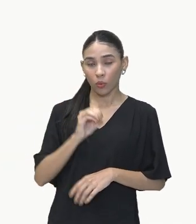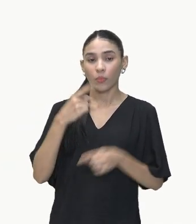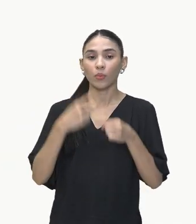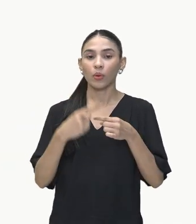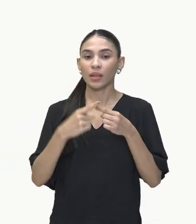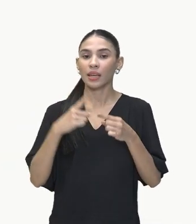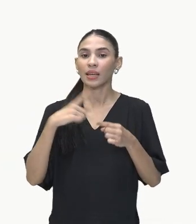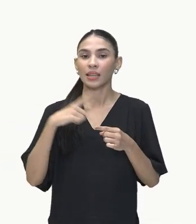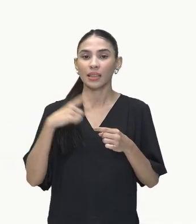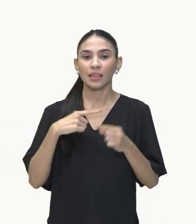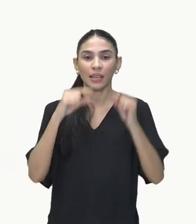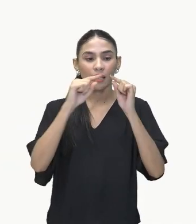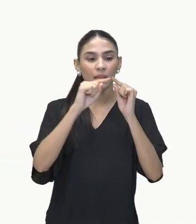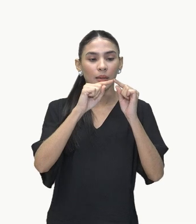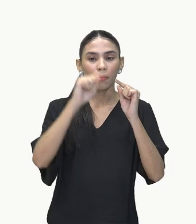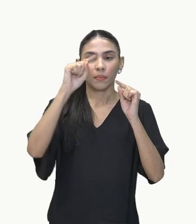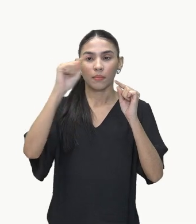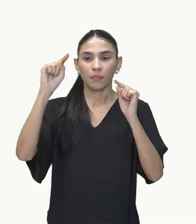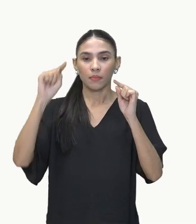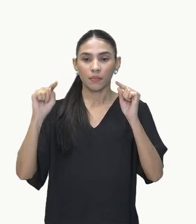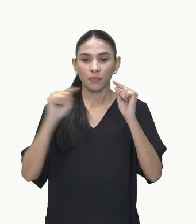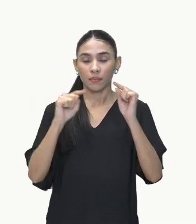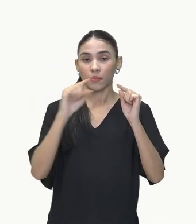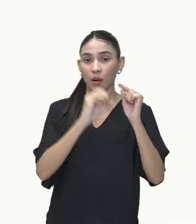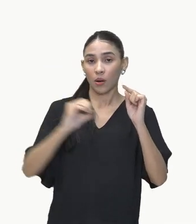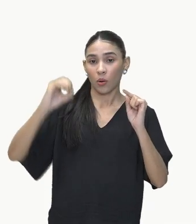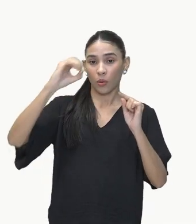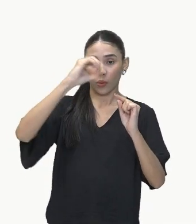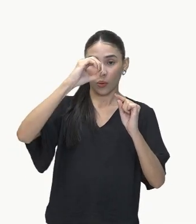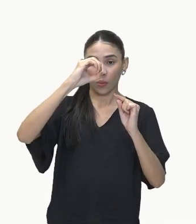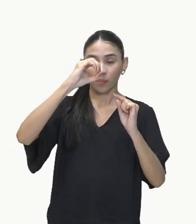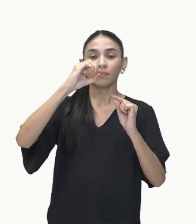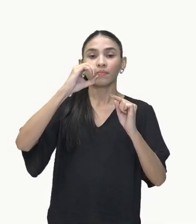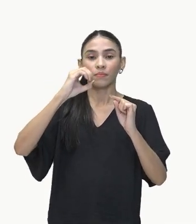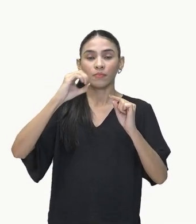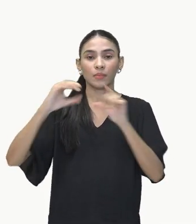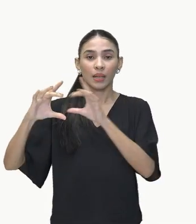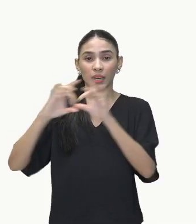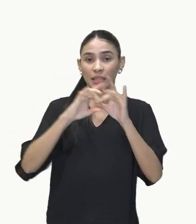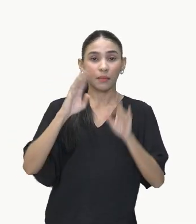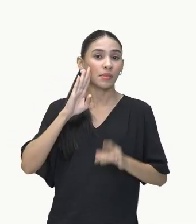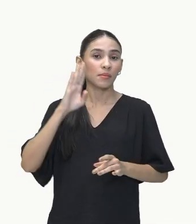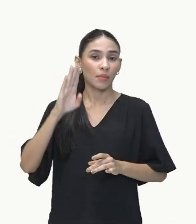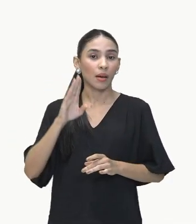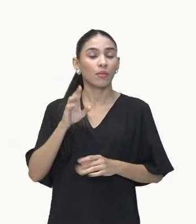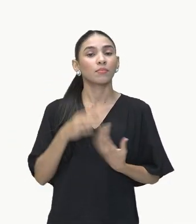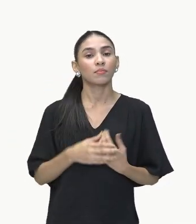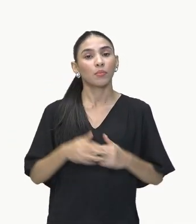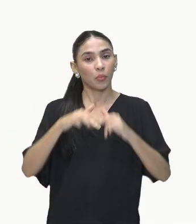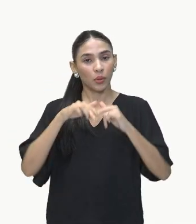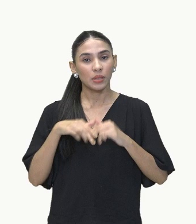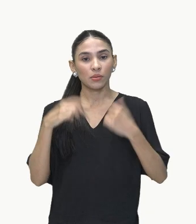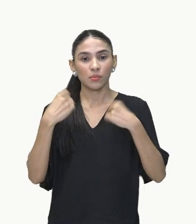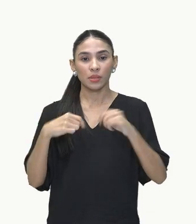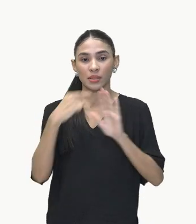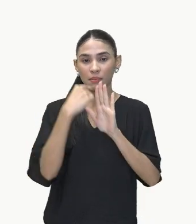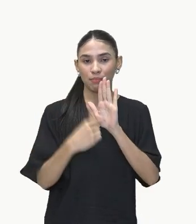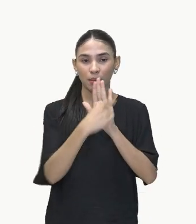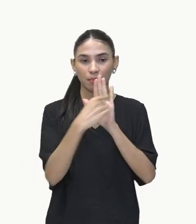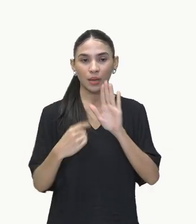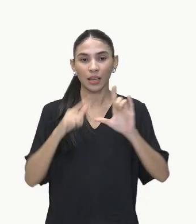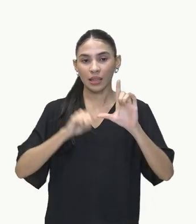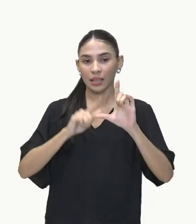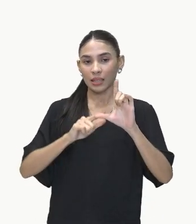o oxigênio fazendo parte da cadeia principal. Então, você já elimina aqui o que está dizendo que